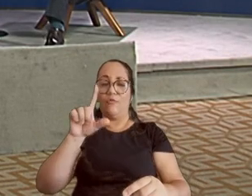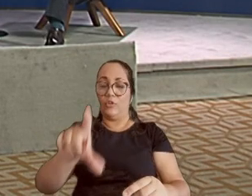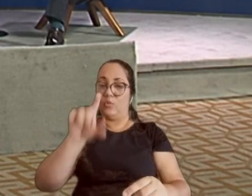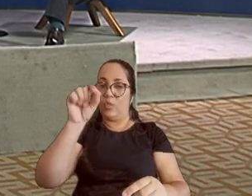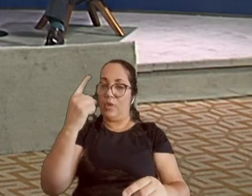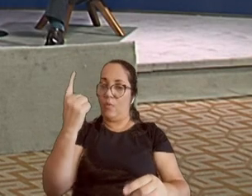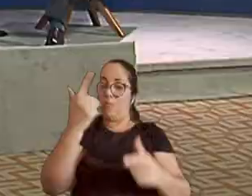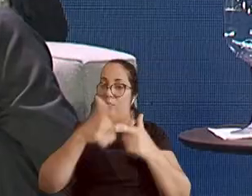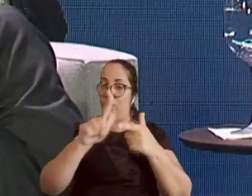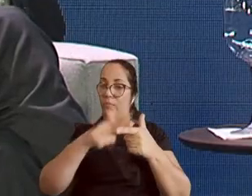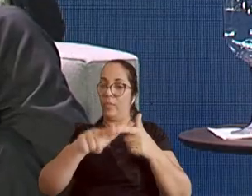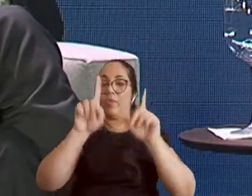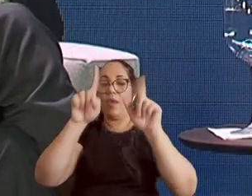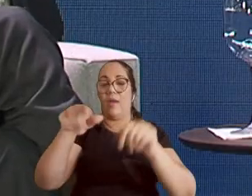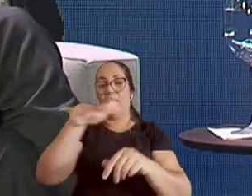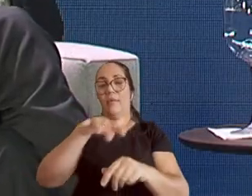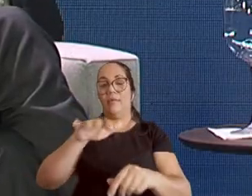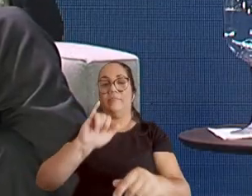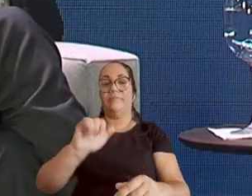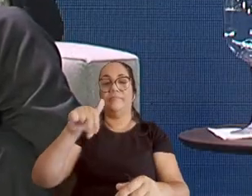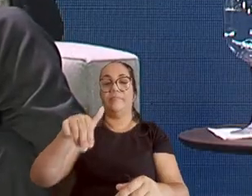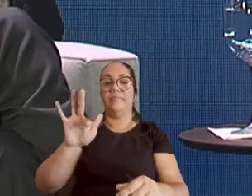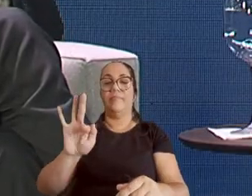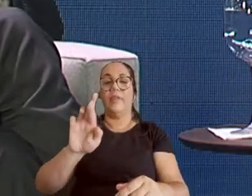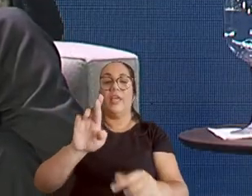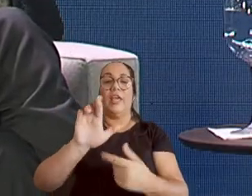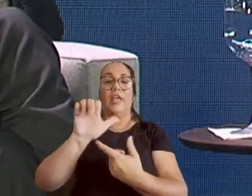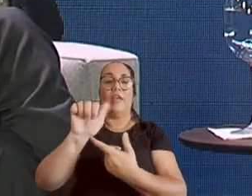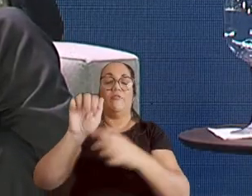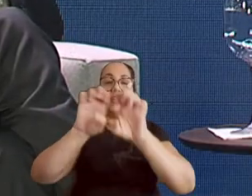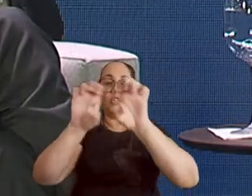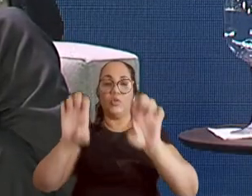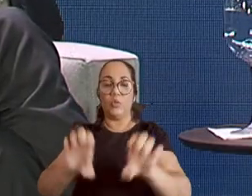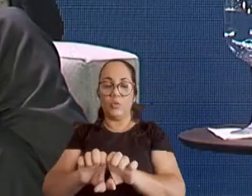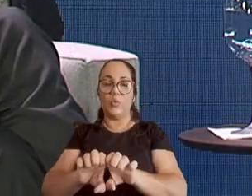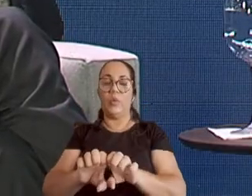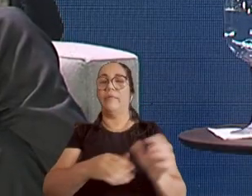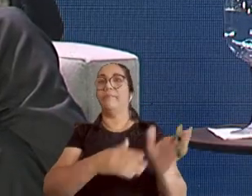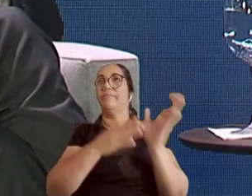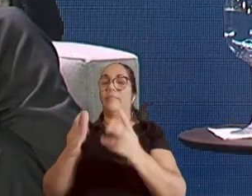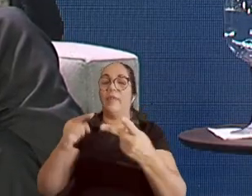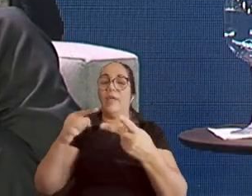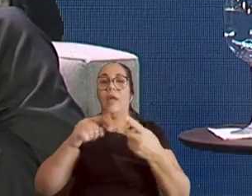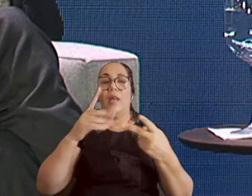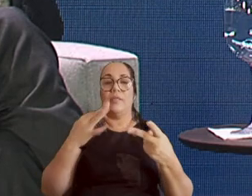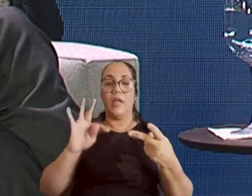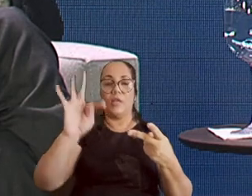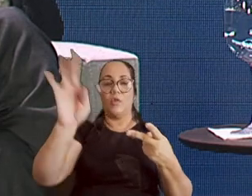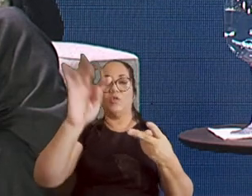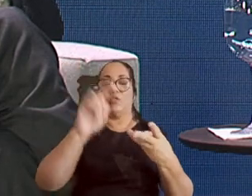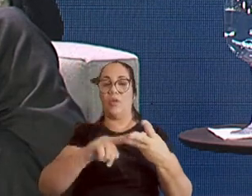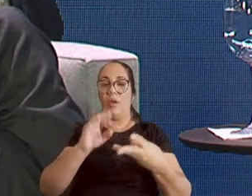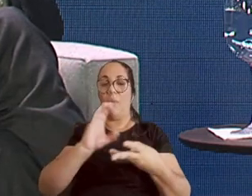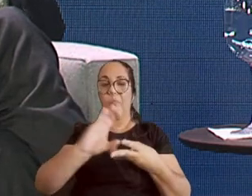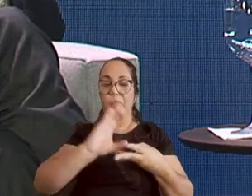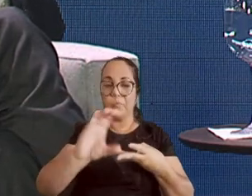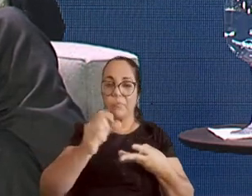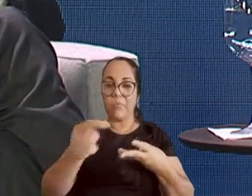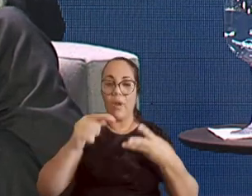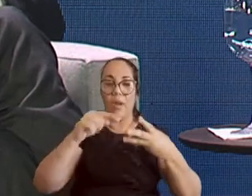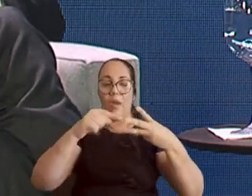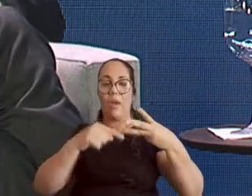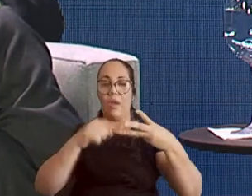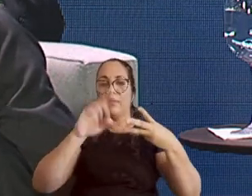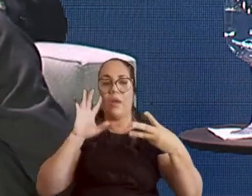na infraestrutura os outros lugares tecnologia dentro da Porteira acesso a crédito isso tudo tá sendo resolvido muito rápido eu tenho